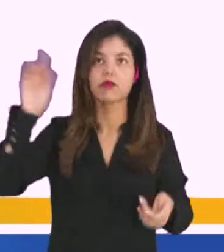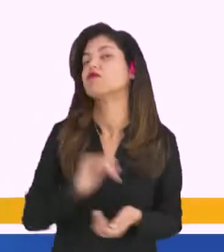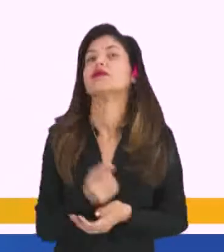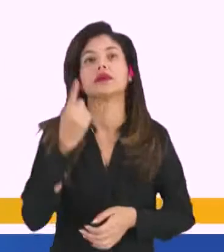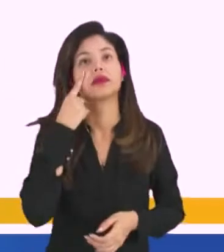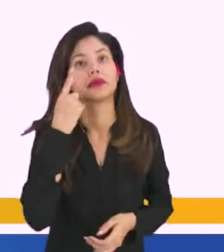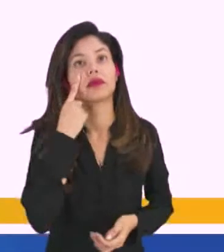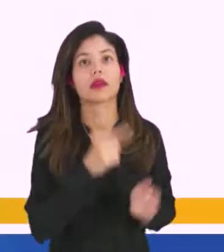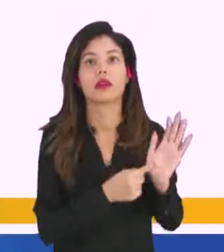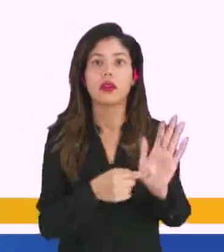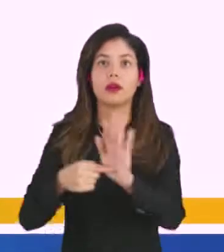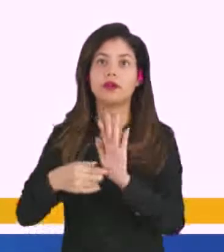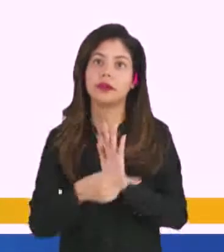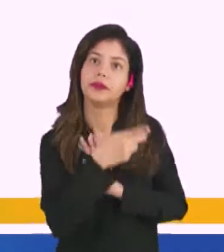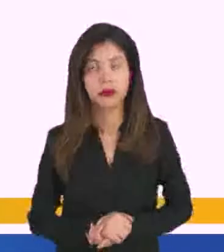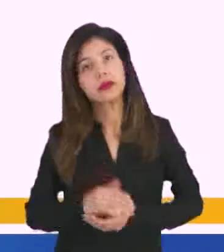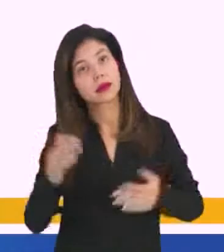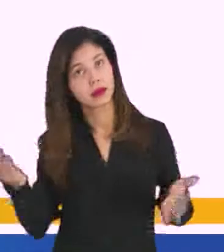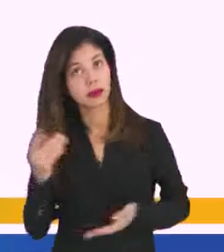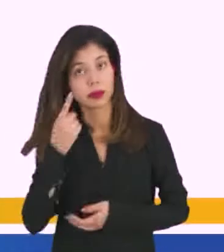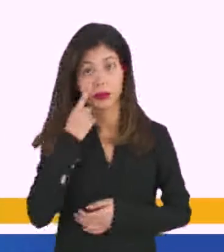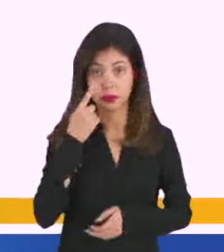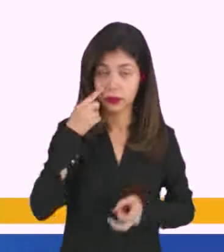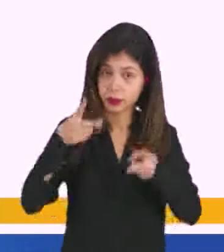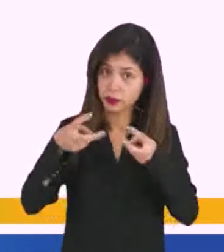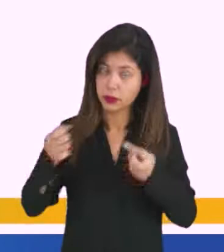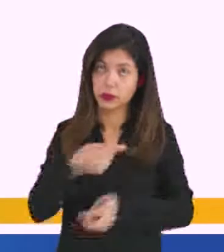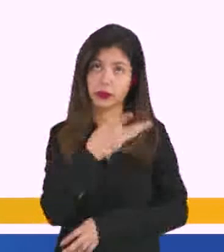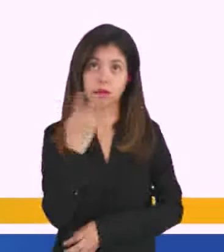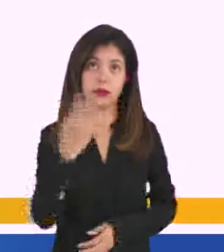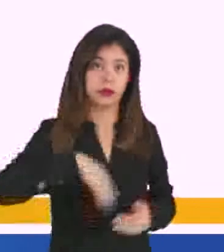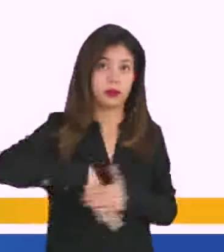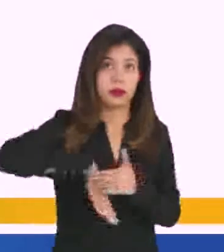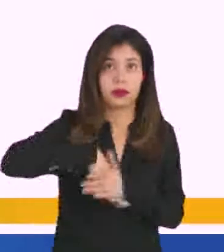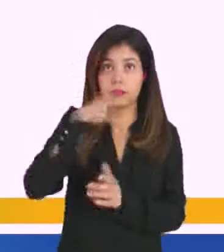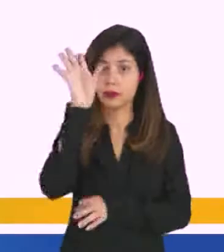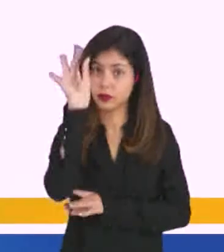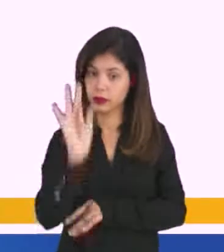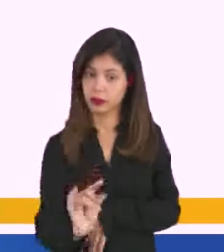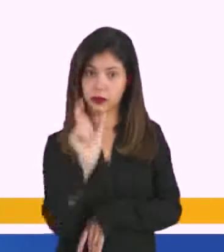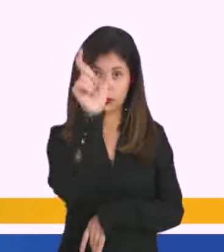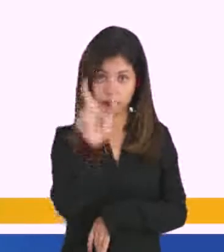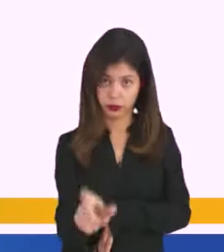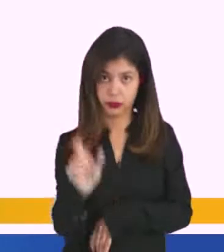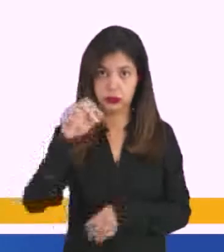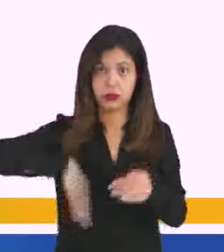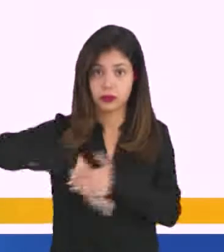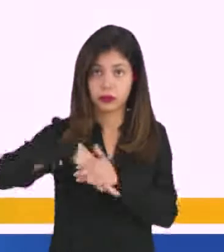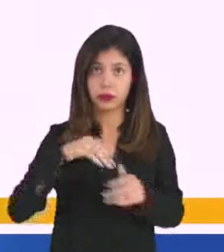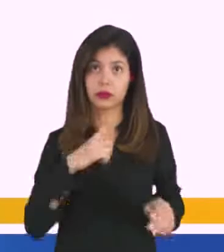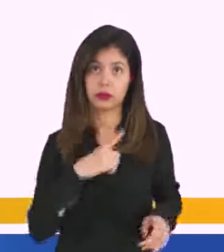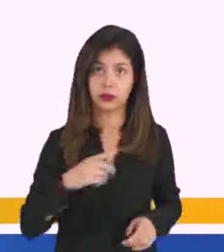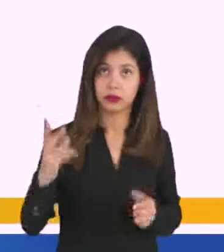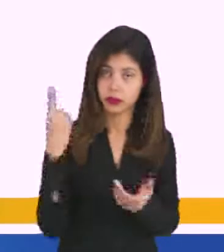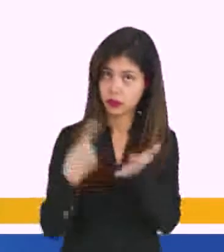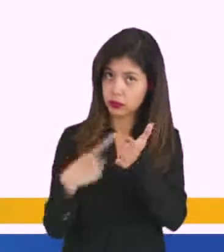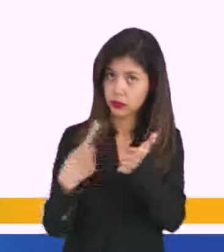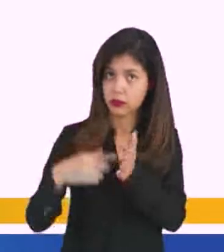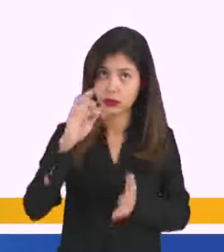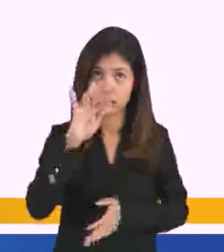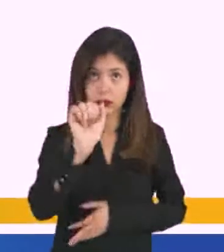observe o gráfico aí apresentado, né? Perceba aí que a quantidade de gols marcados por cada jogador é considerada, né, a